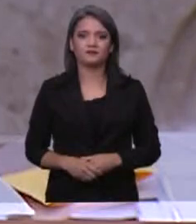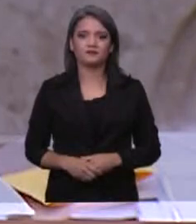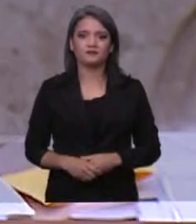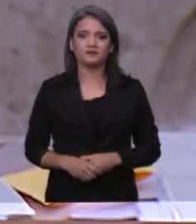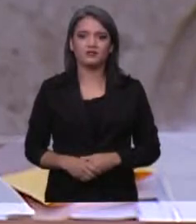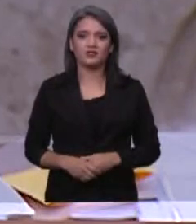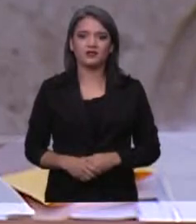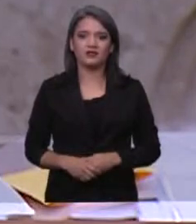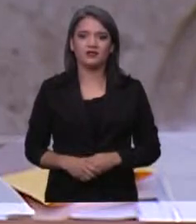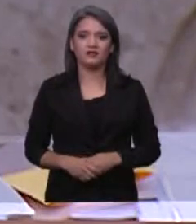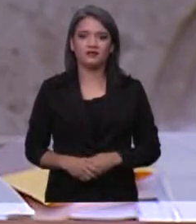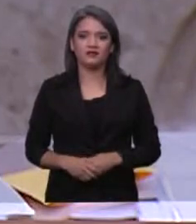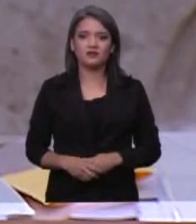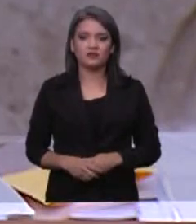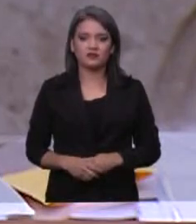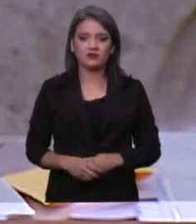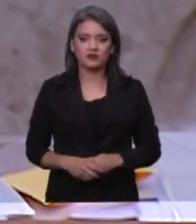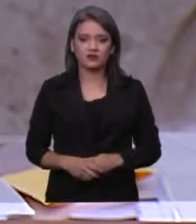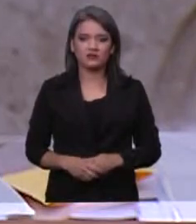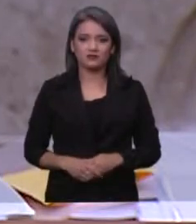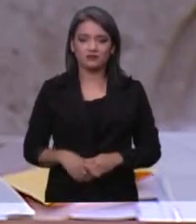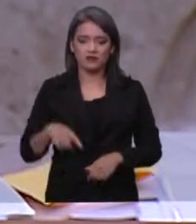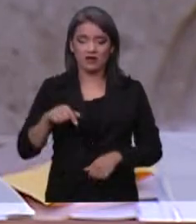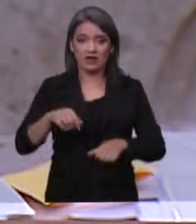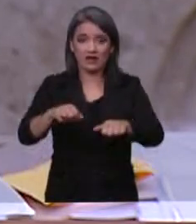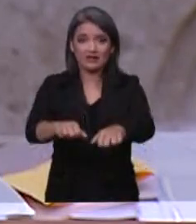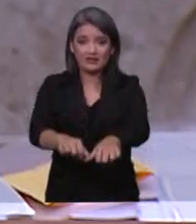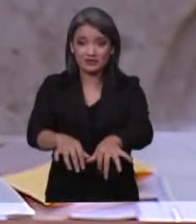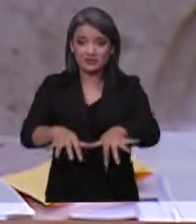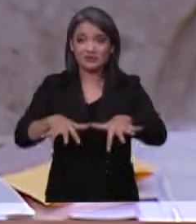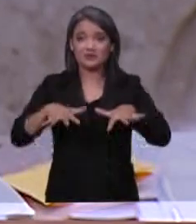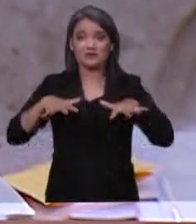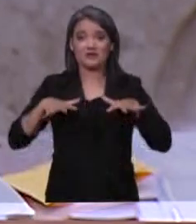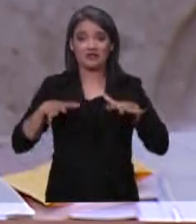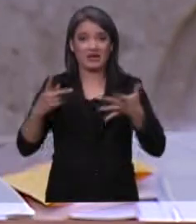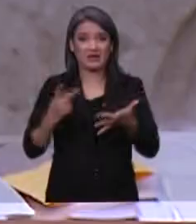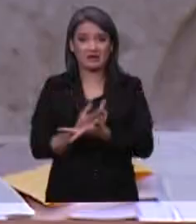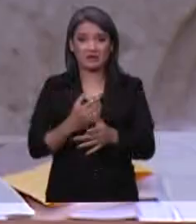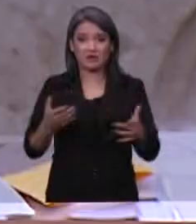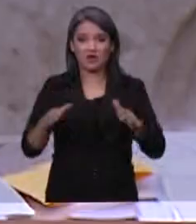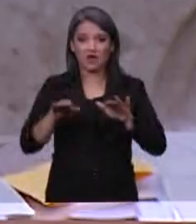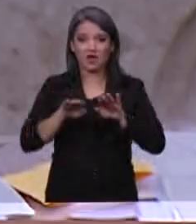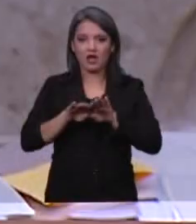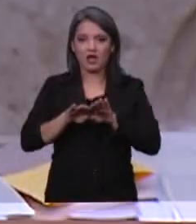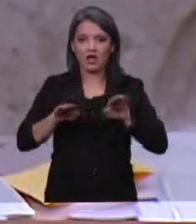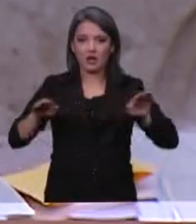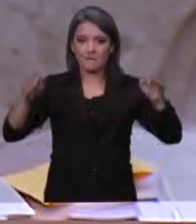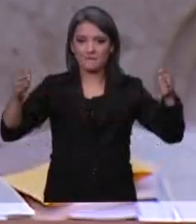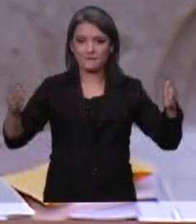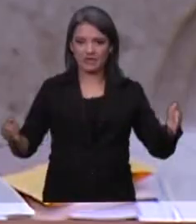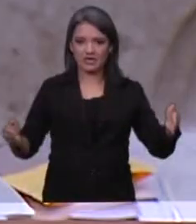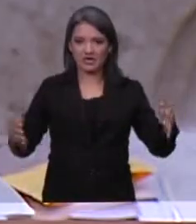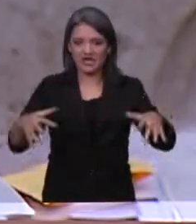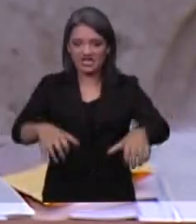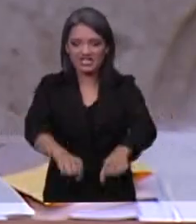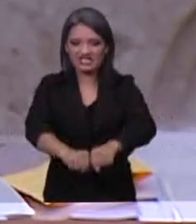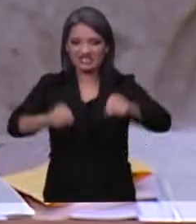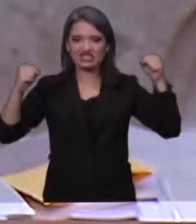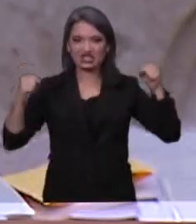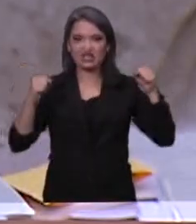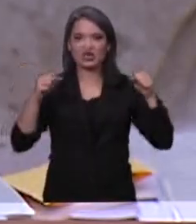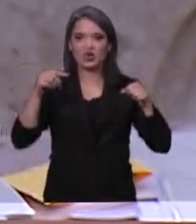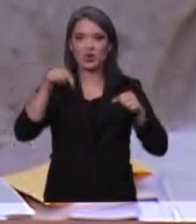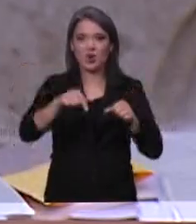Neste cenário aqui, neste plenário devastado, as bancadas estavam todas arrancadas, aqui havia